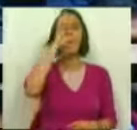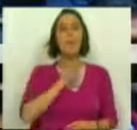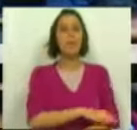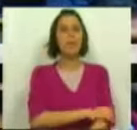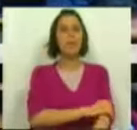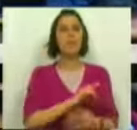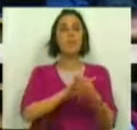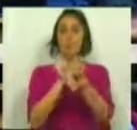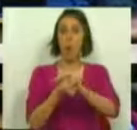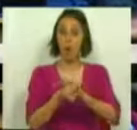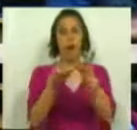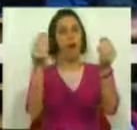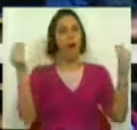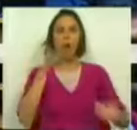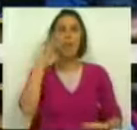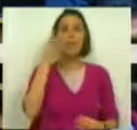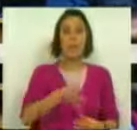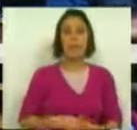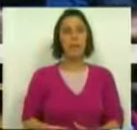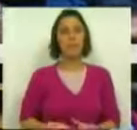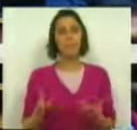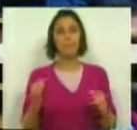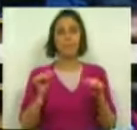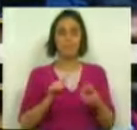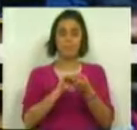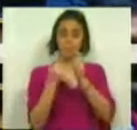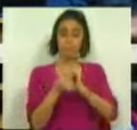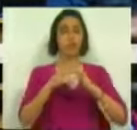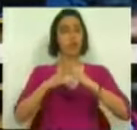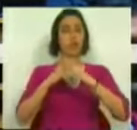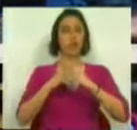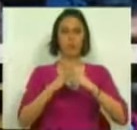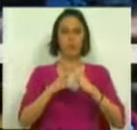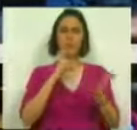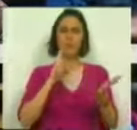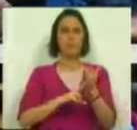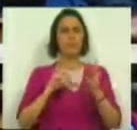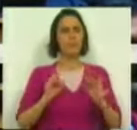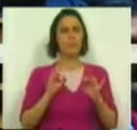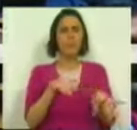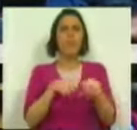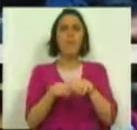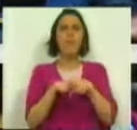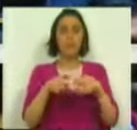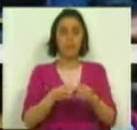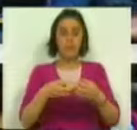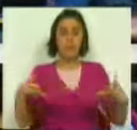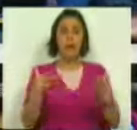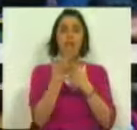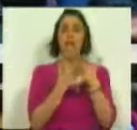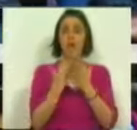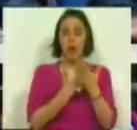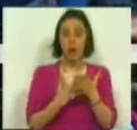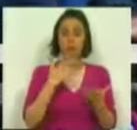Primeiro-Ministro, ao contrário do que muitos dizem, estas reformas estruturais são verdadeiras políticas de crescimento